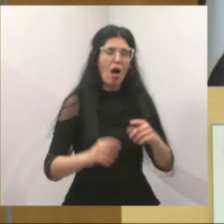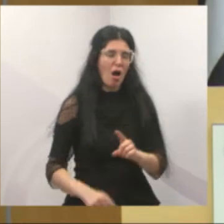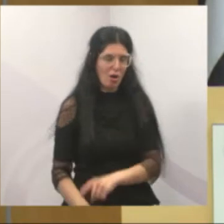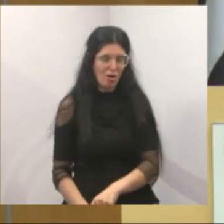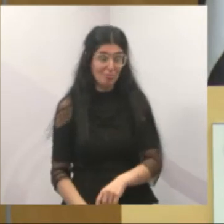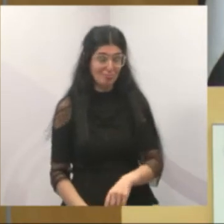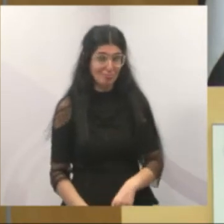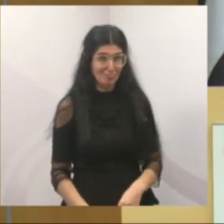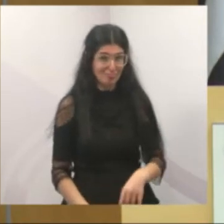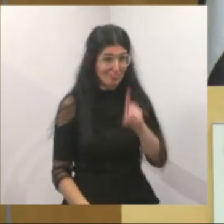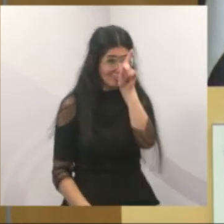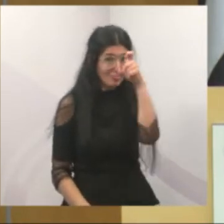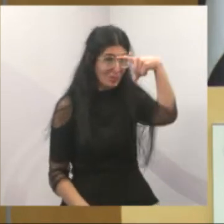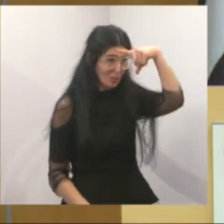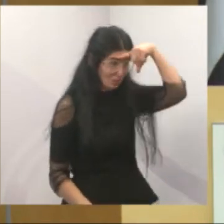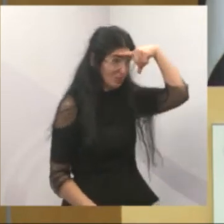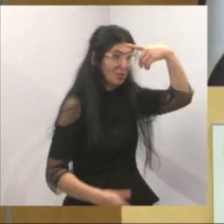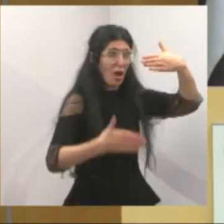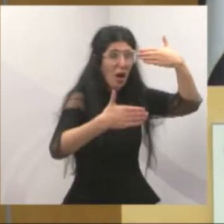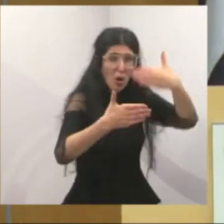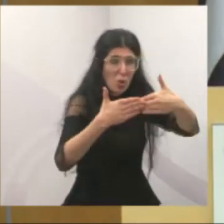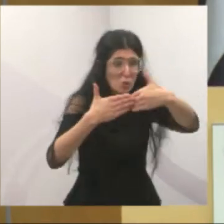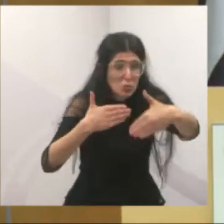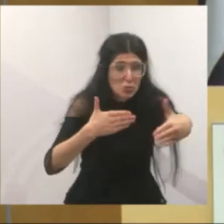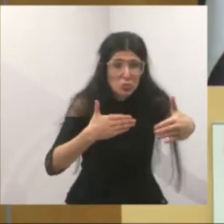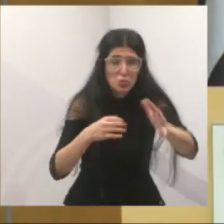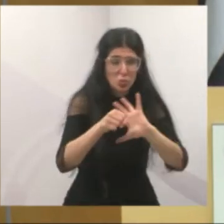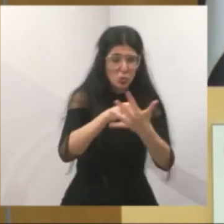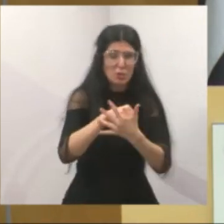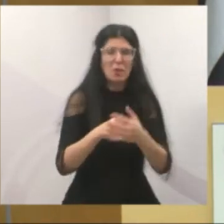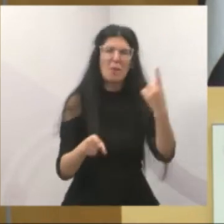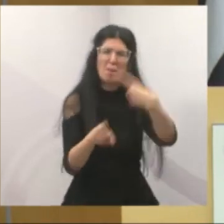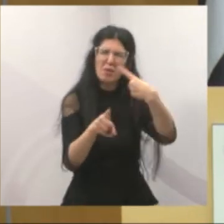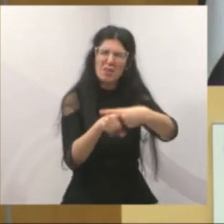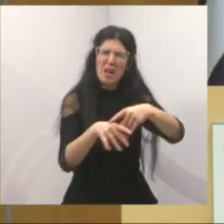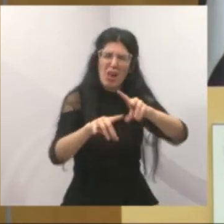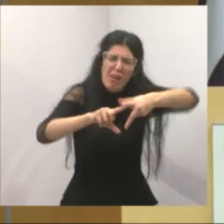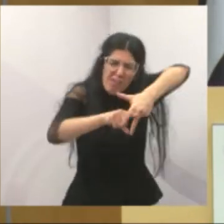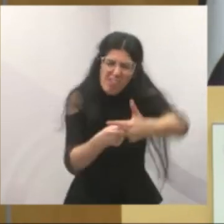as ambulâncias foram reformadas e não podem rodar?